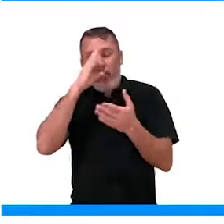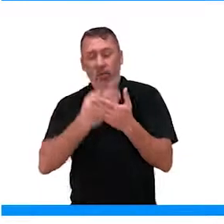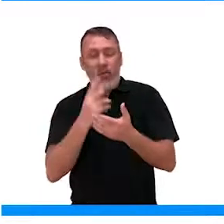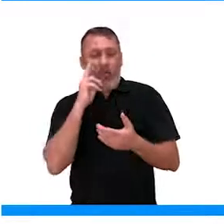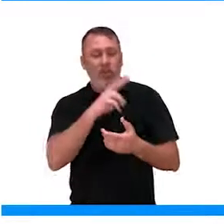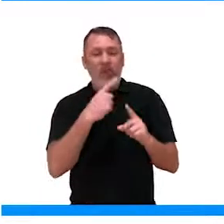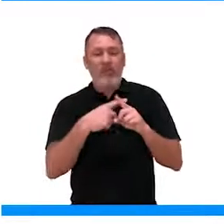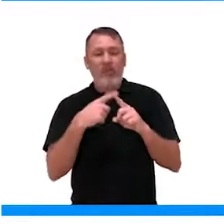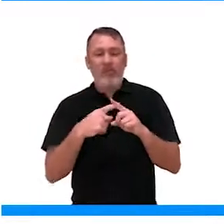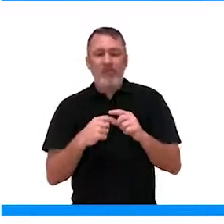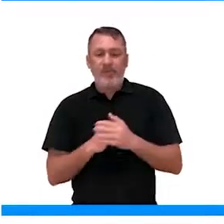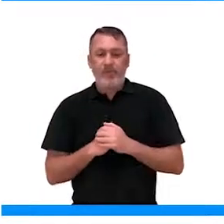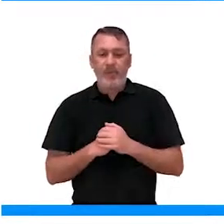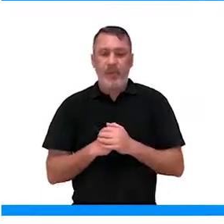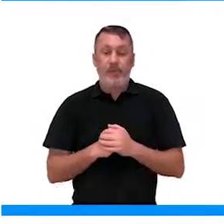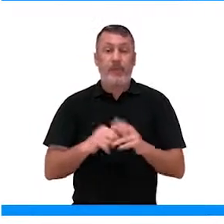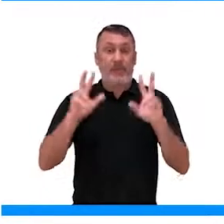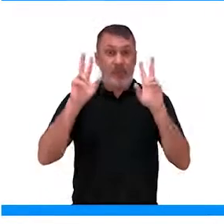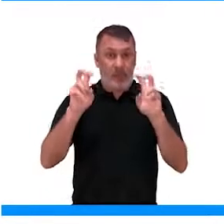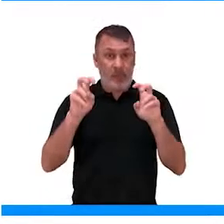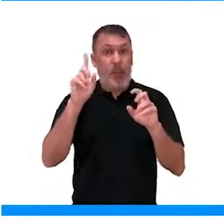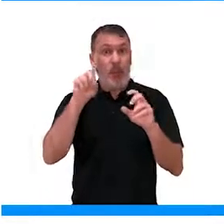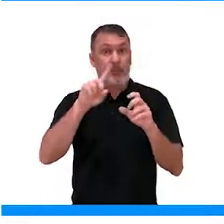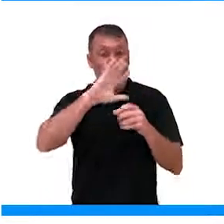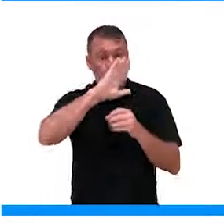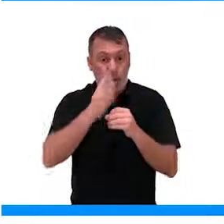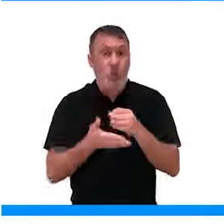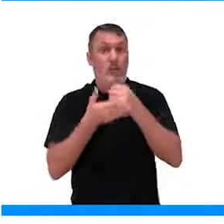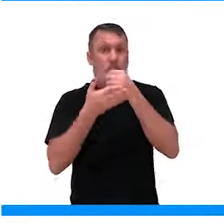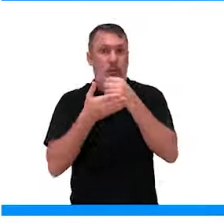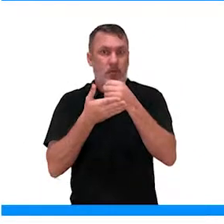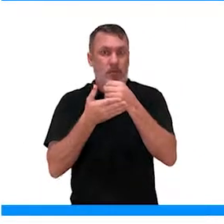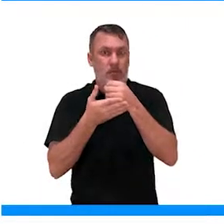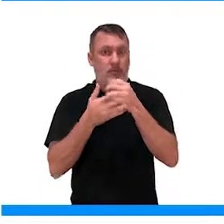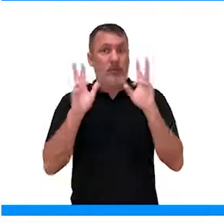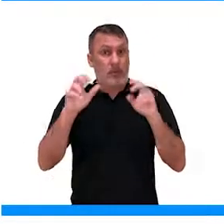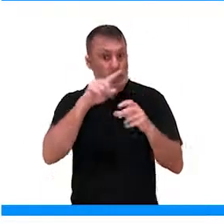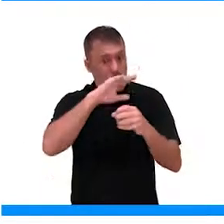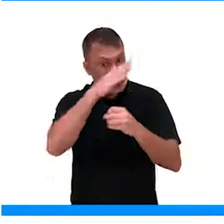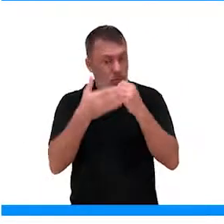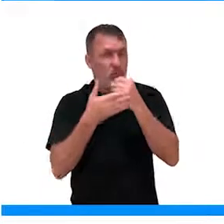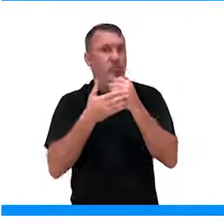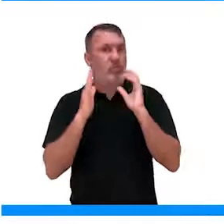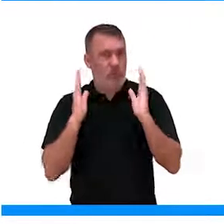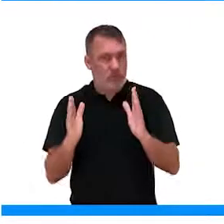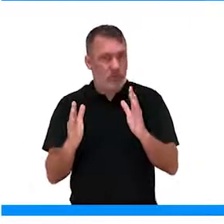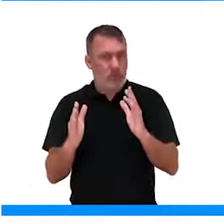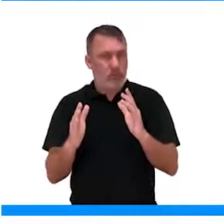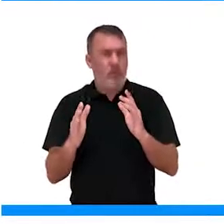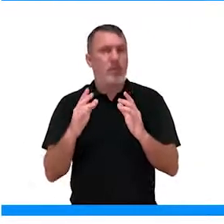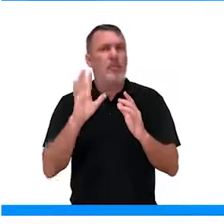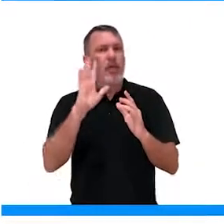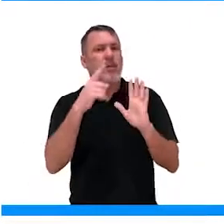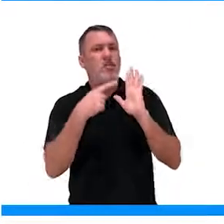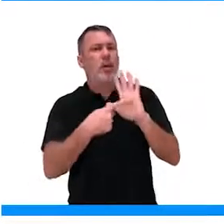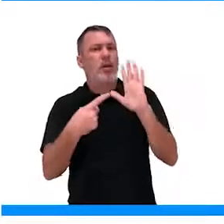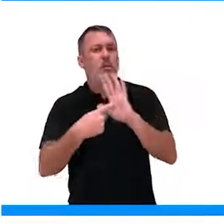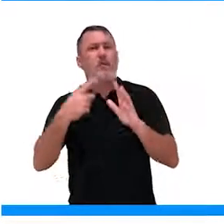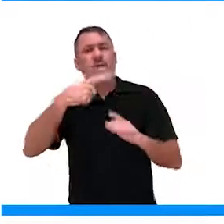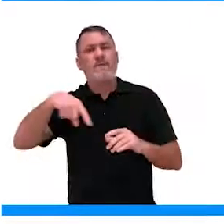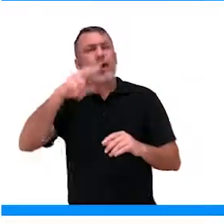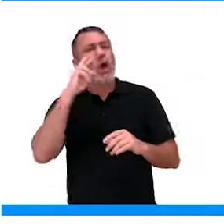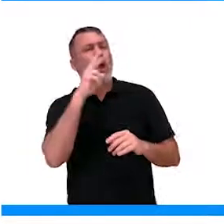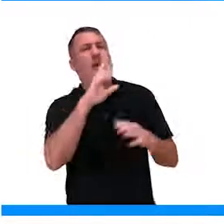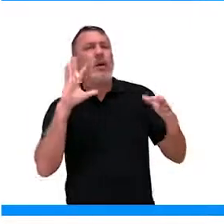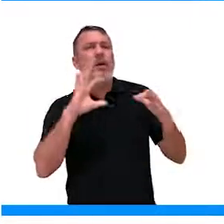o tema é sustentabilidade. O autor procura convencer o leitor a... Reparem que texto publicitário tem essa ideia aí de querer convencer,